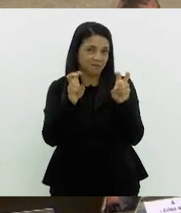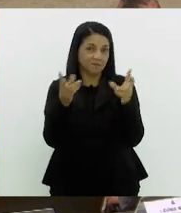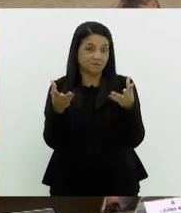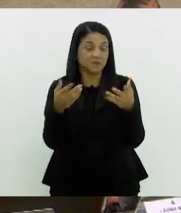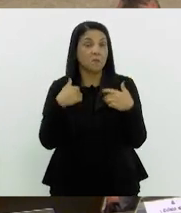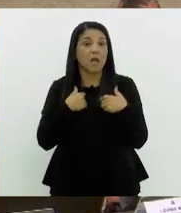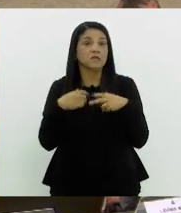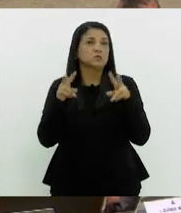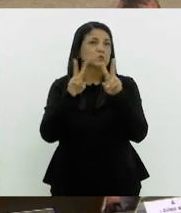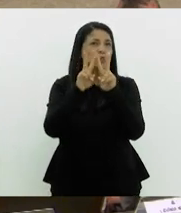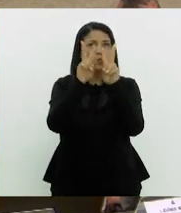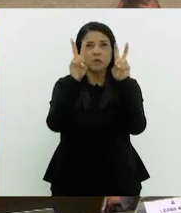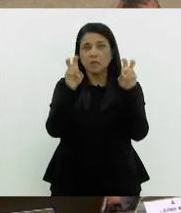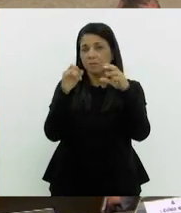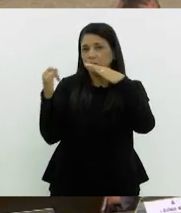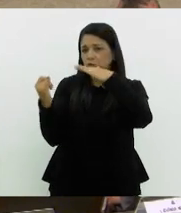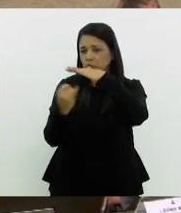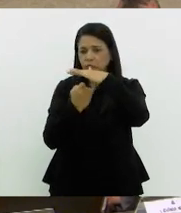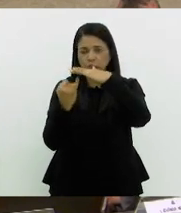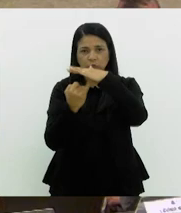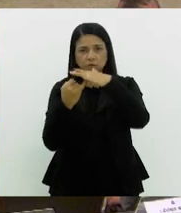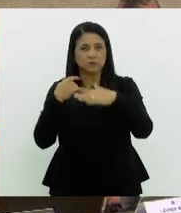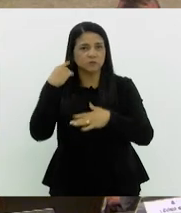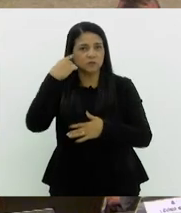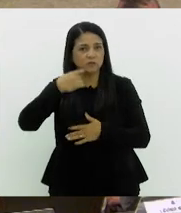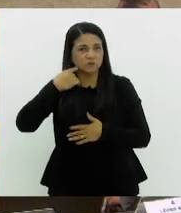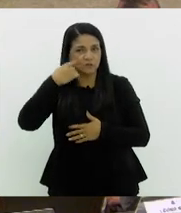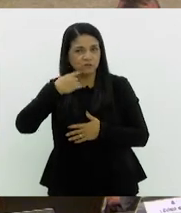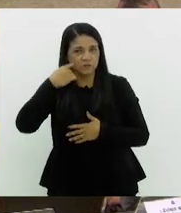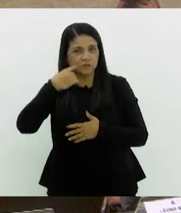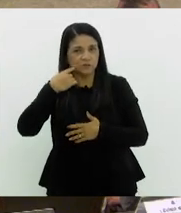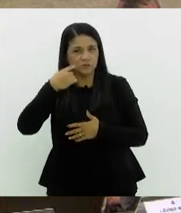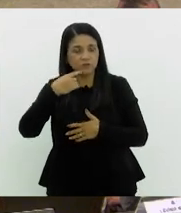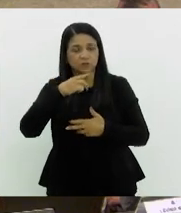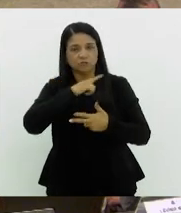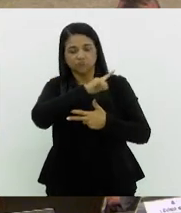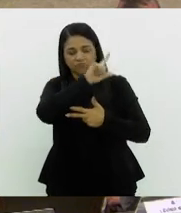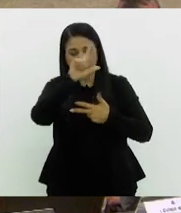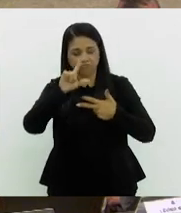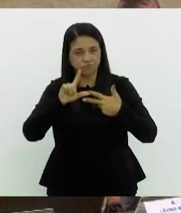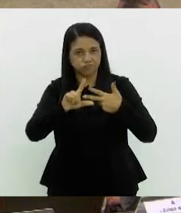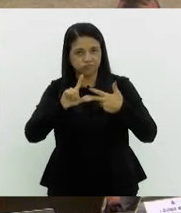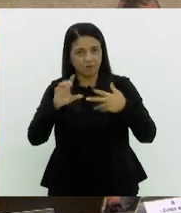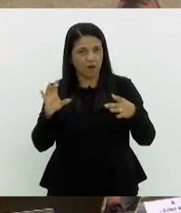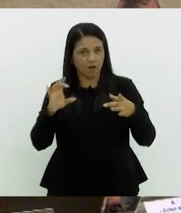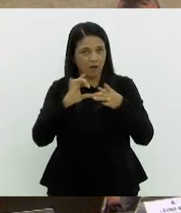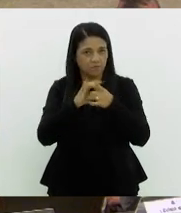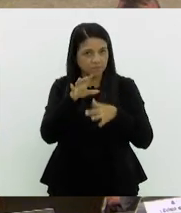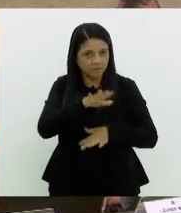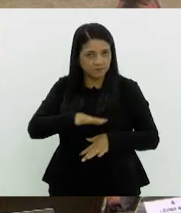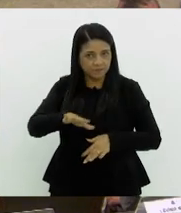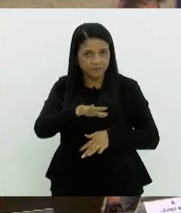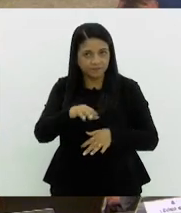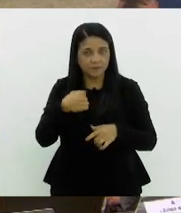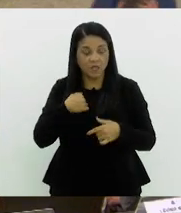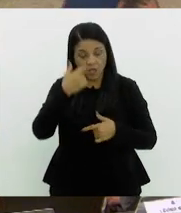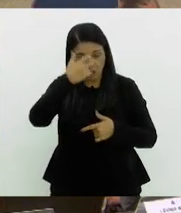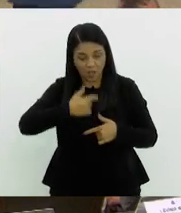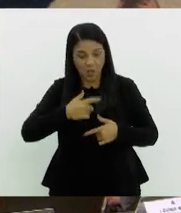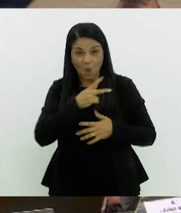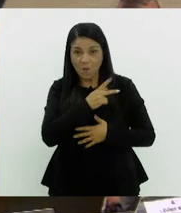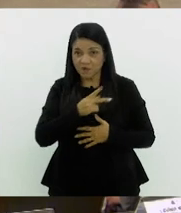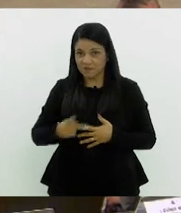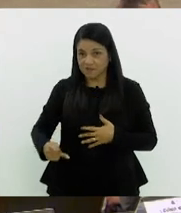tema institucionalização da advocacia pública do Poder Legislativo, eu atualmente estando como presidente